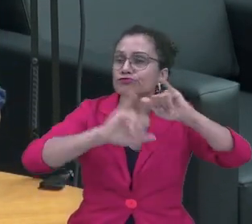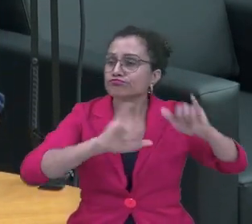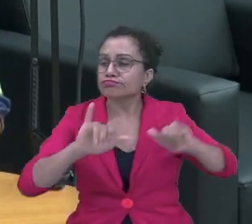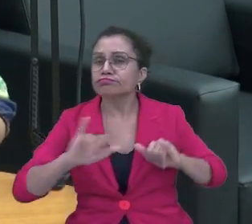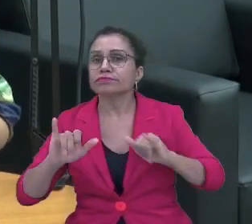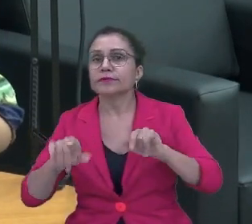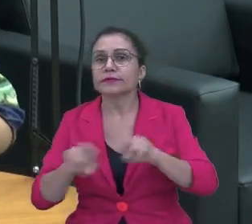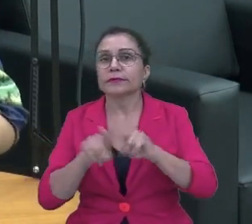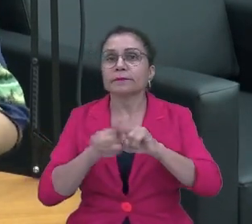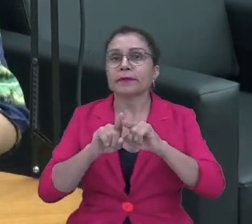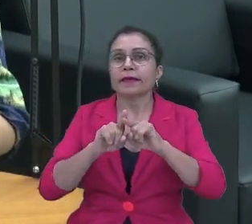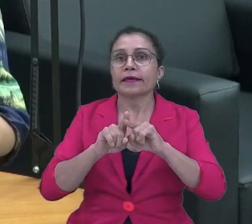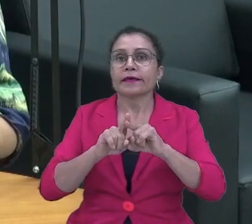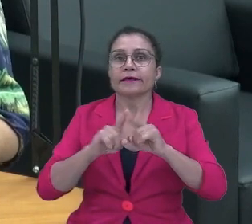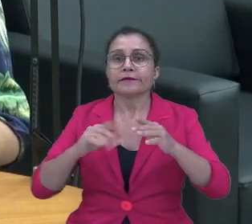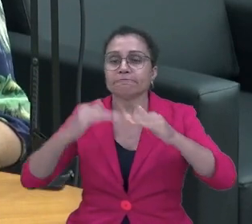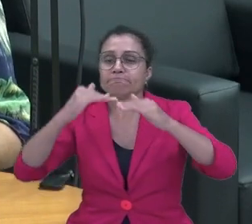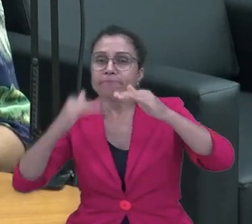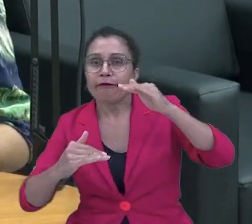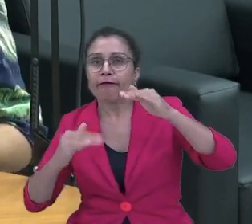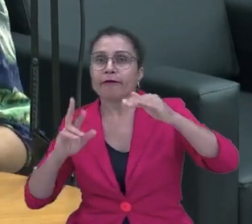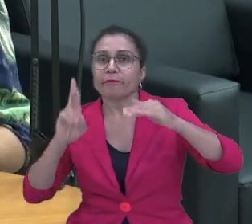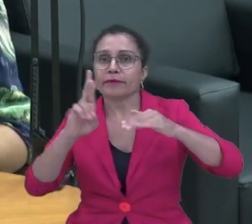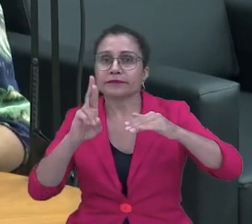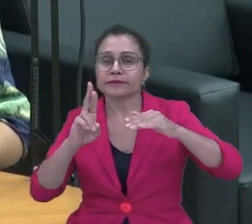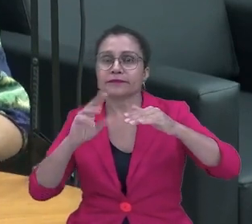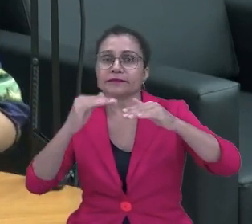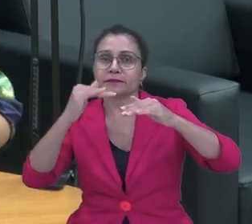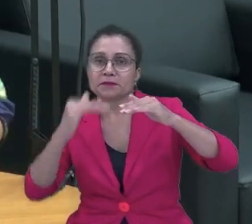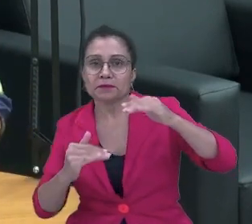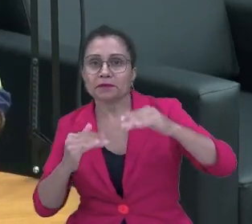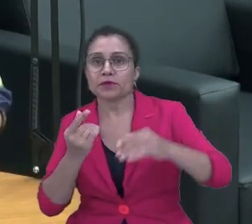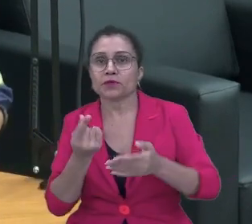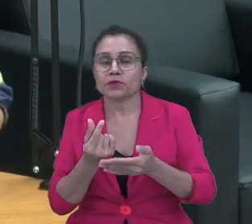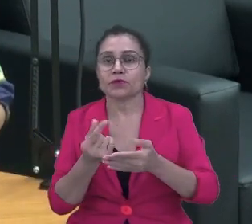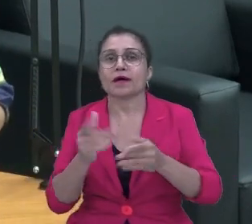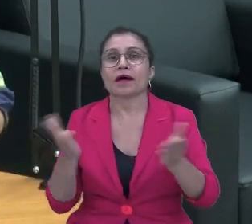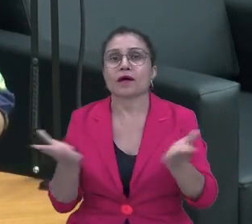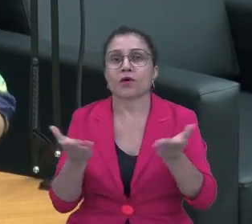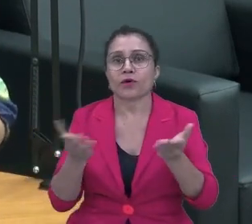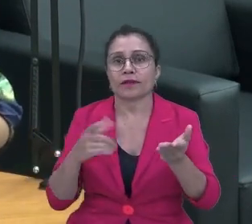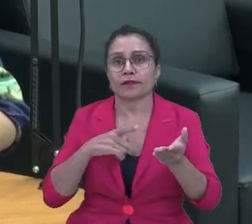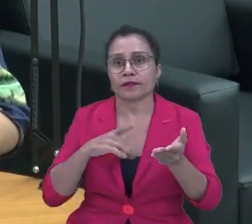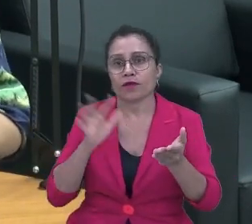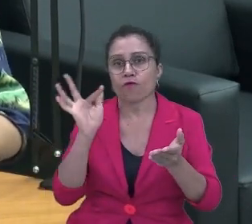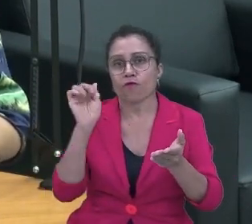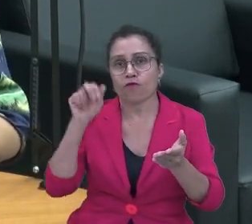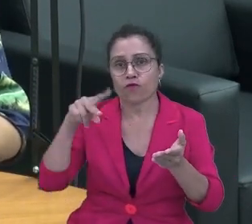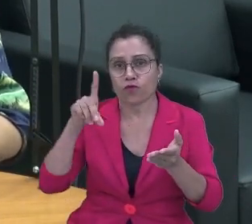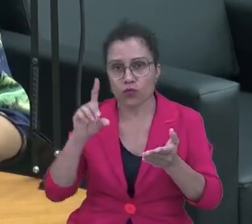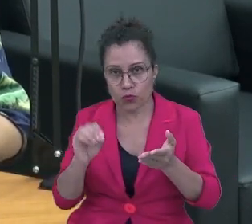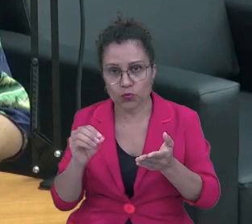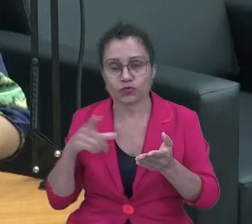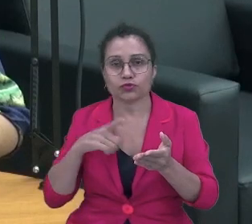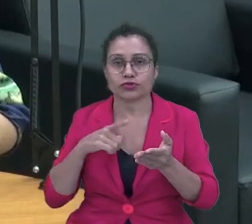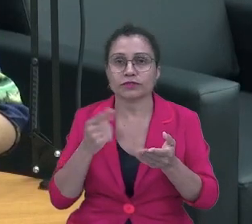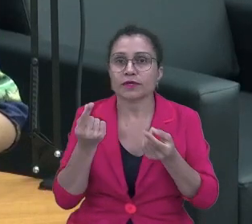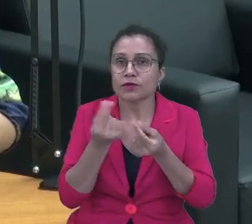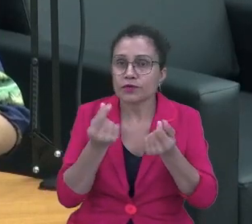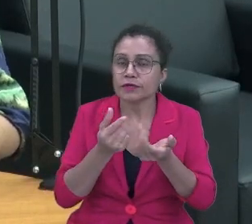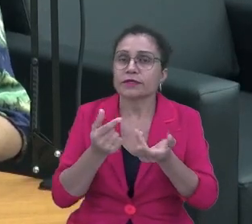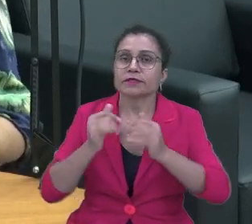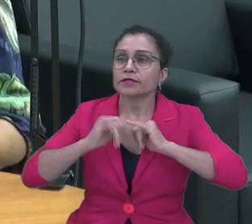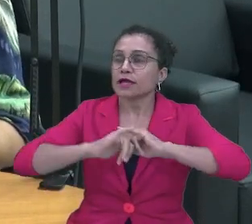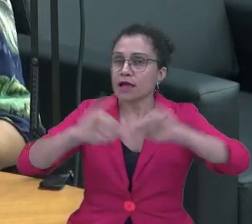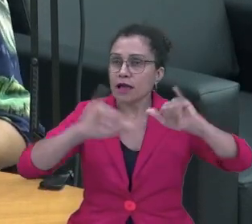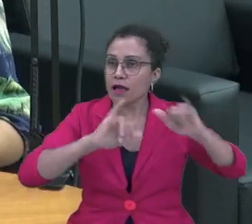subrepresentados e subfinanciados. Então, hoje nós já temos o FEFEC, que é o fundo partidário, o fundo de financiamento de